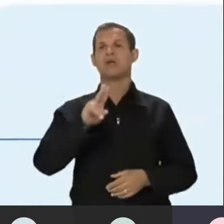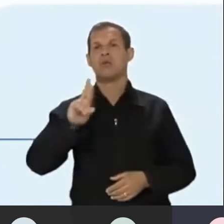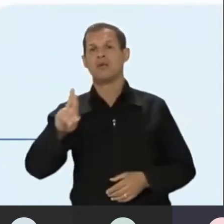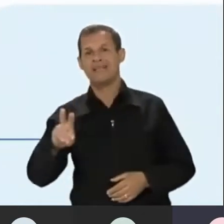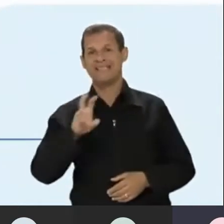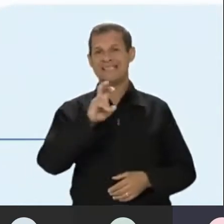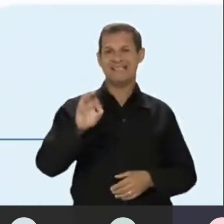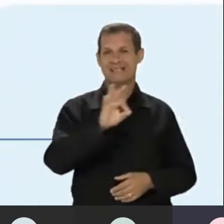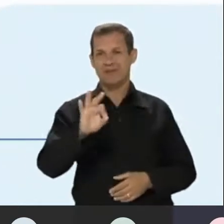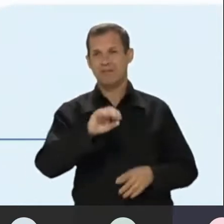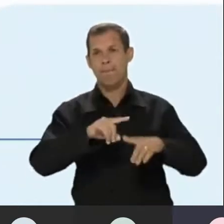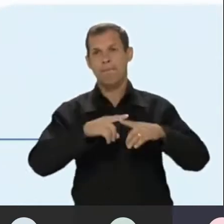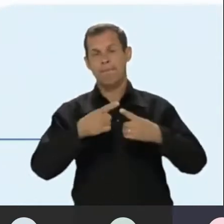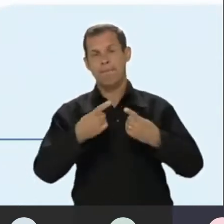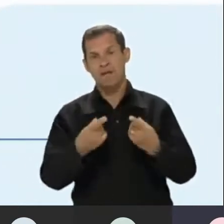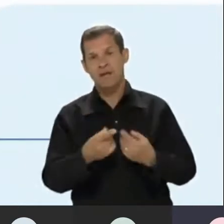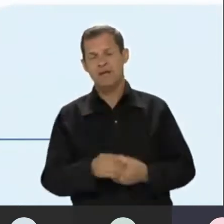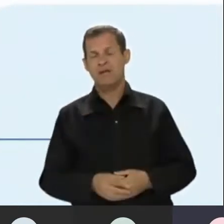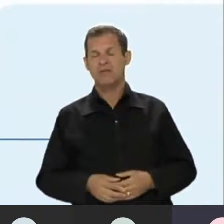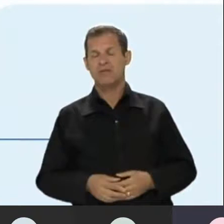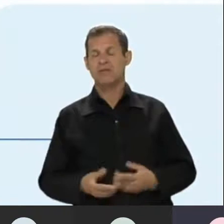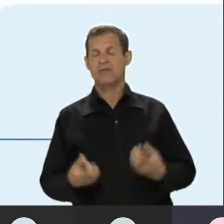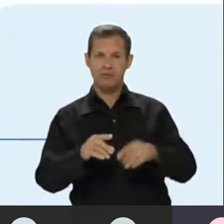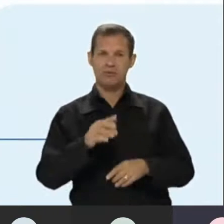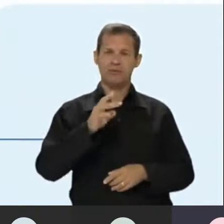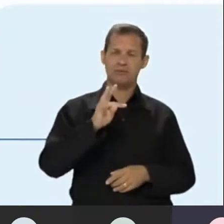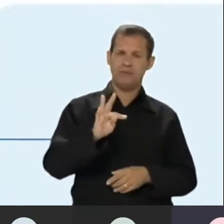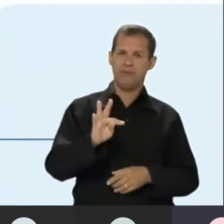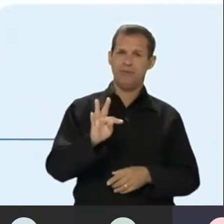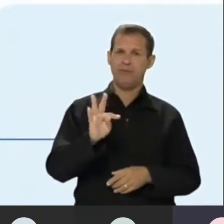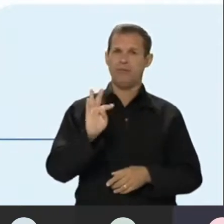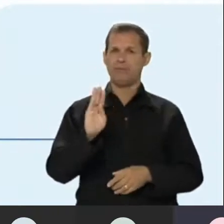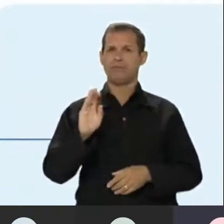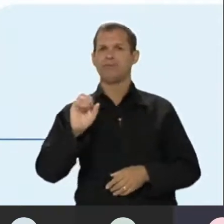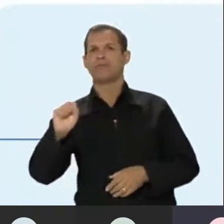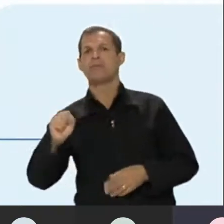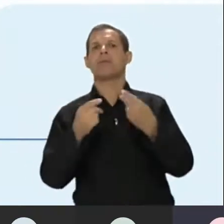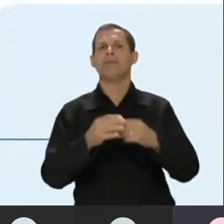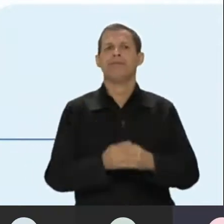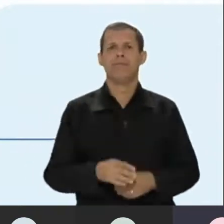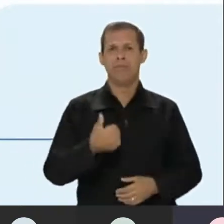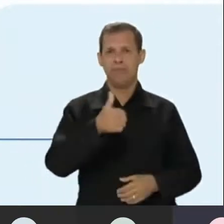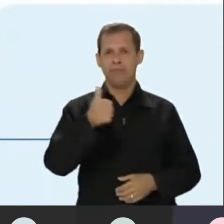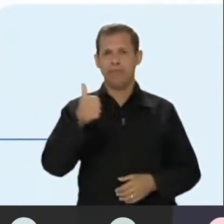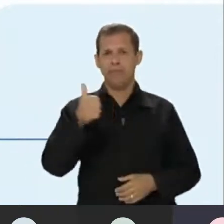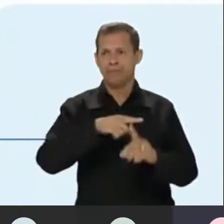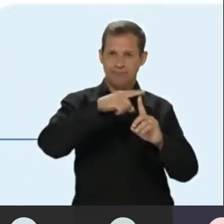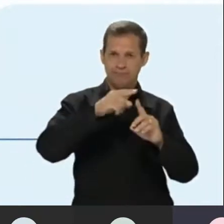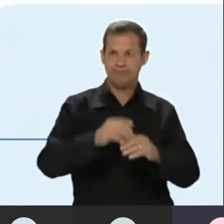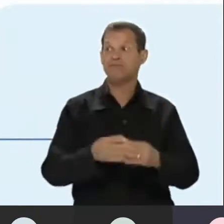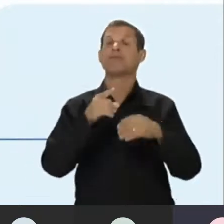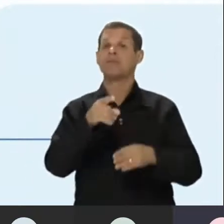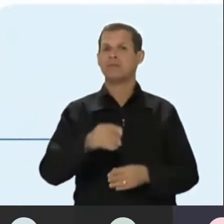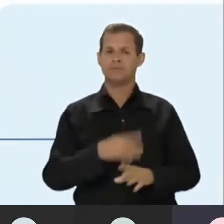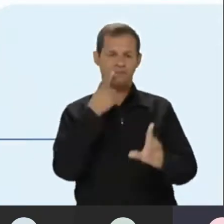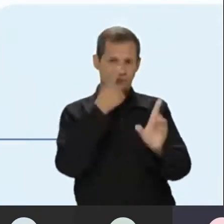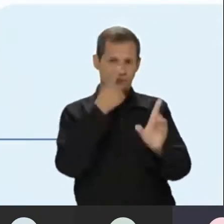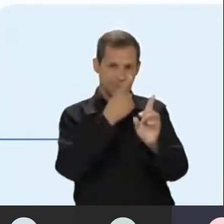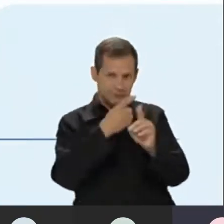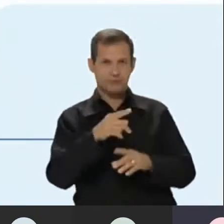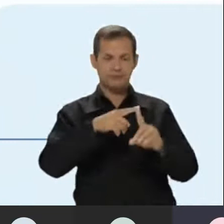umidade relativa de 50%, e aí o contrário, a sua temperatura de bulbo seco igual a 11 graus Celsius. Como que